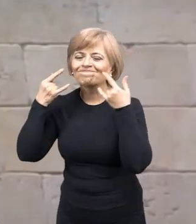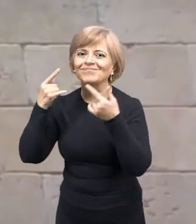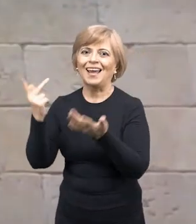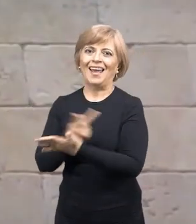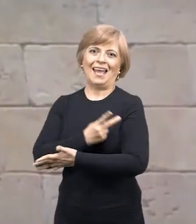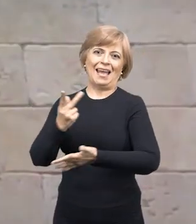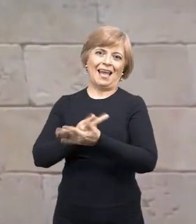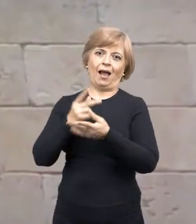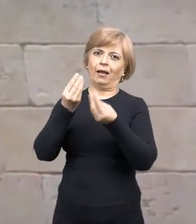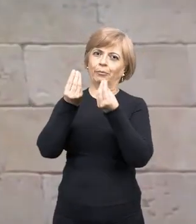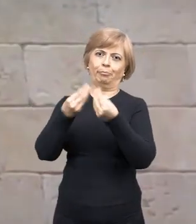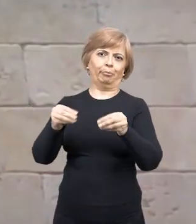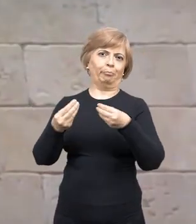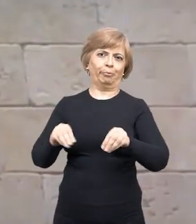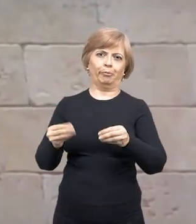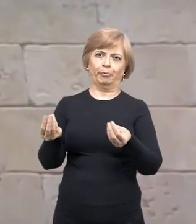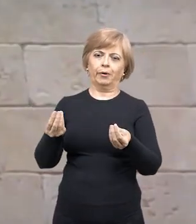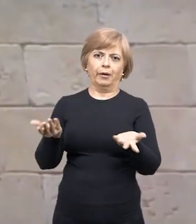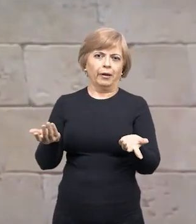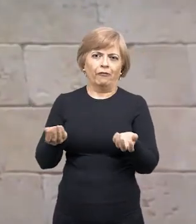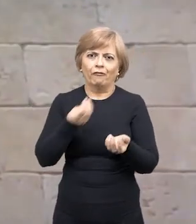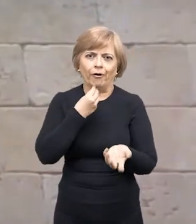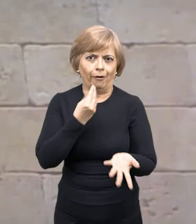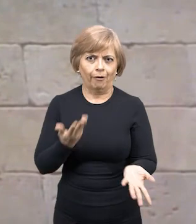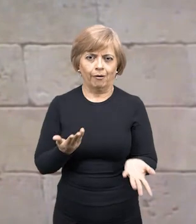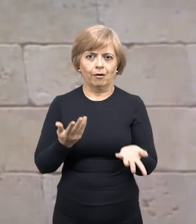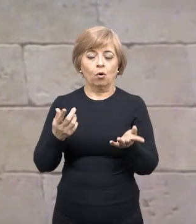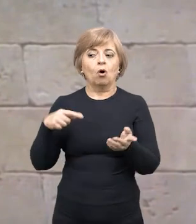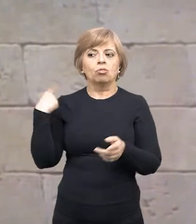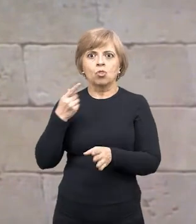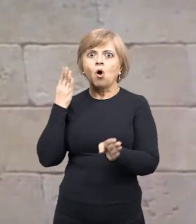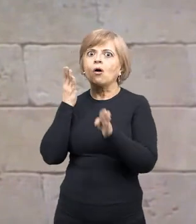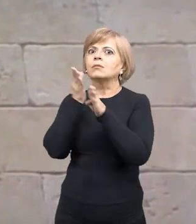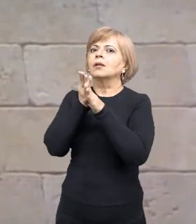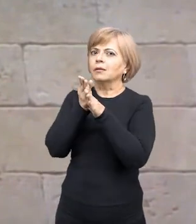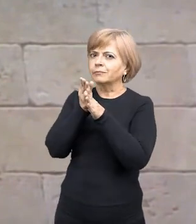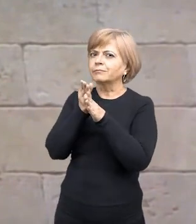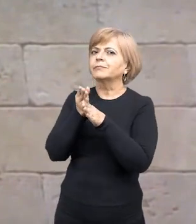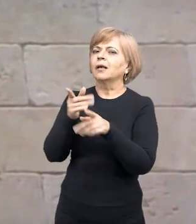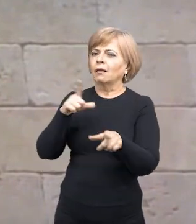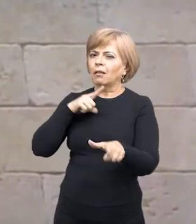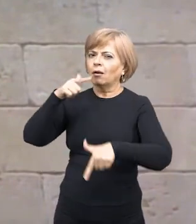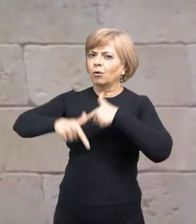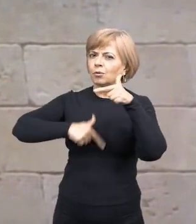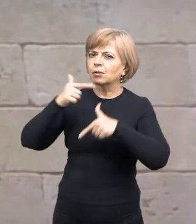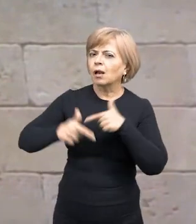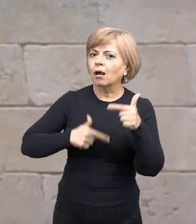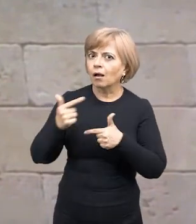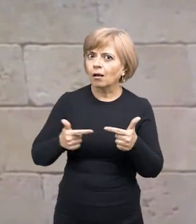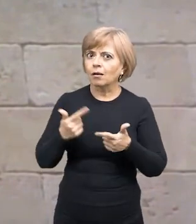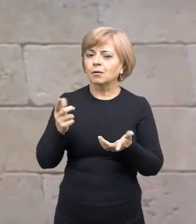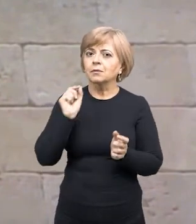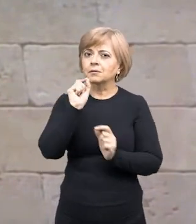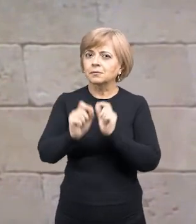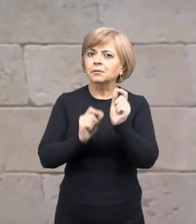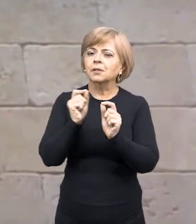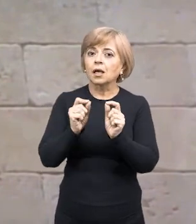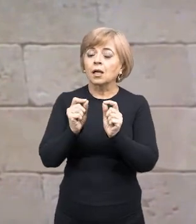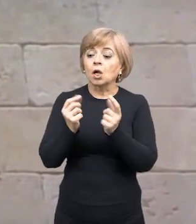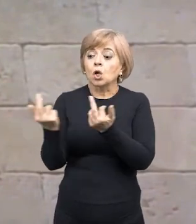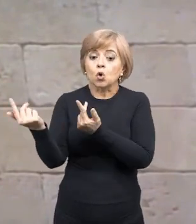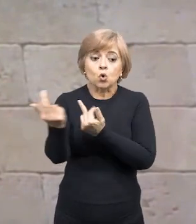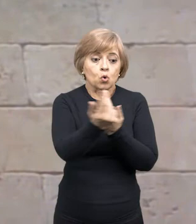conjunto dessa obra, a Força Tarefa identificou o mesmo modus operandi, ou um modus operandi muito